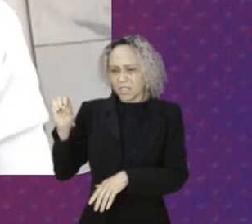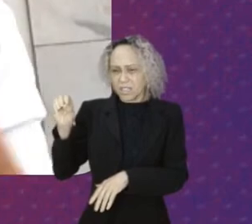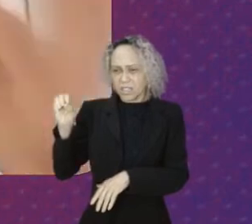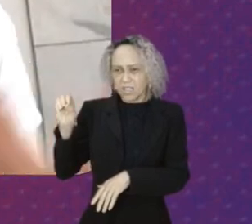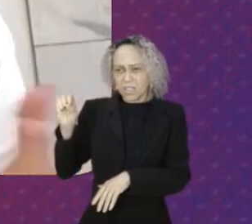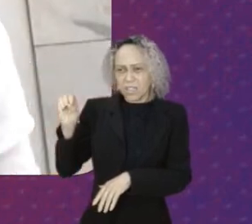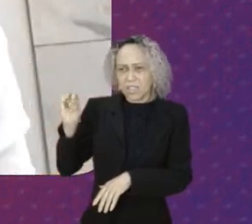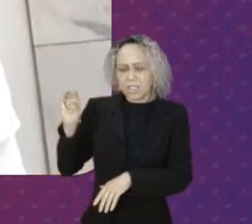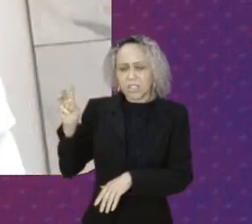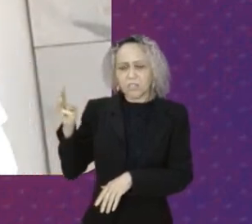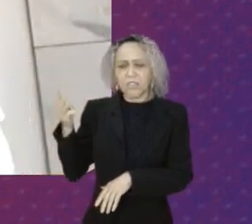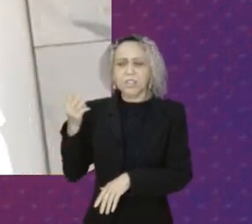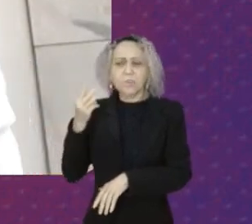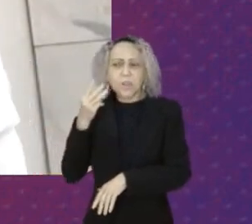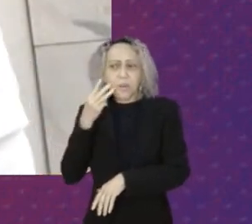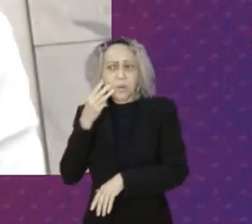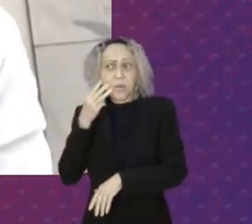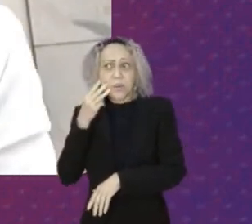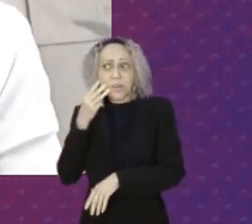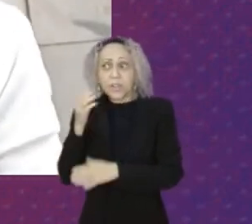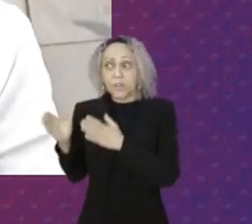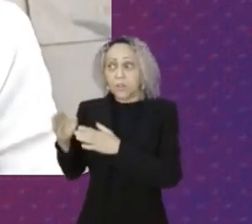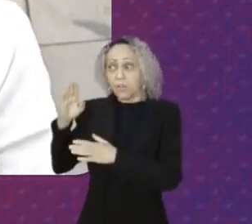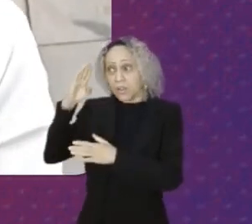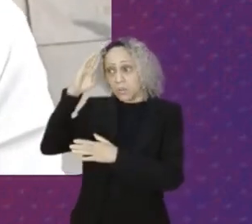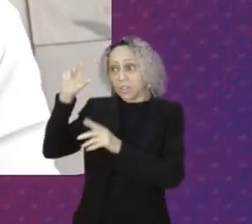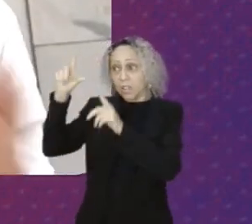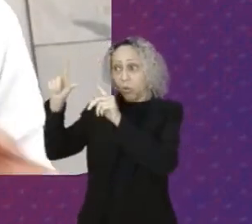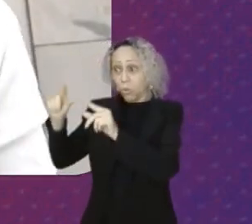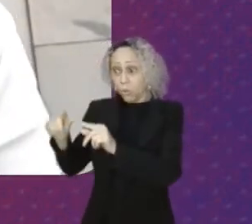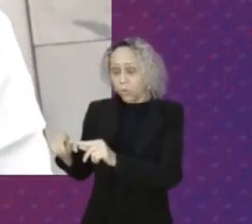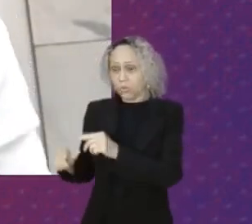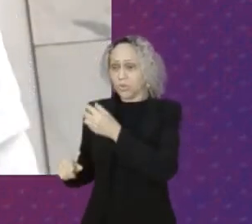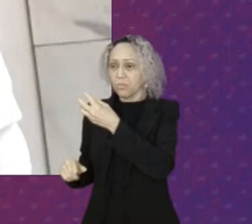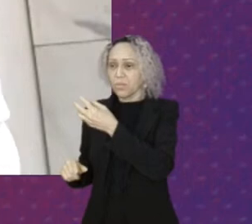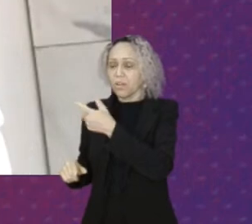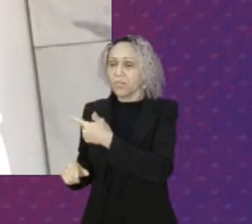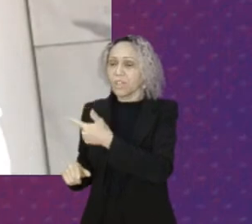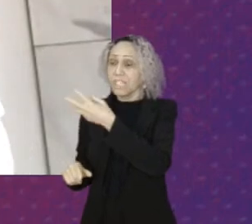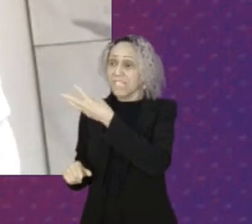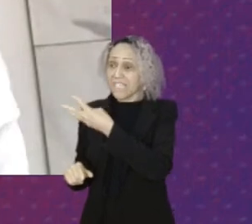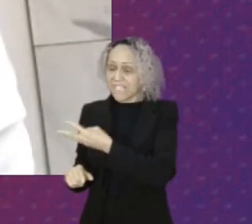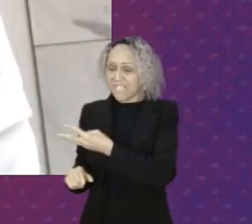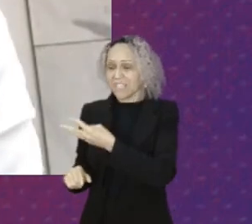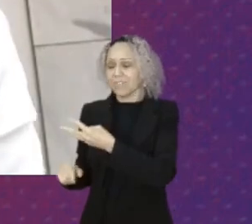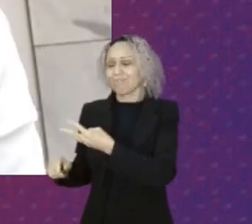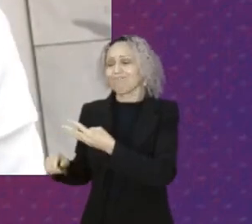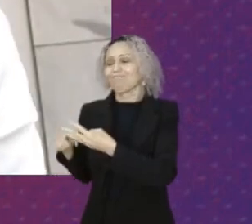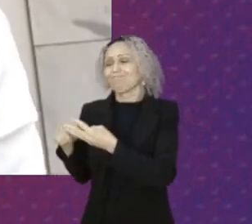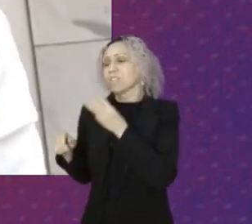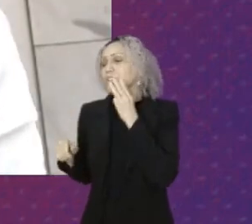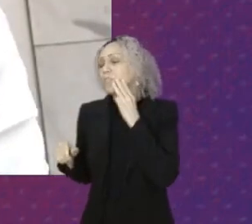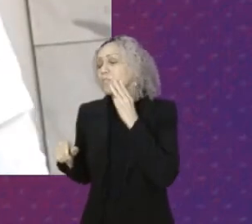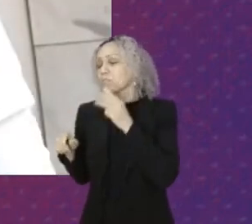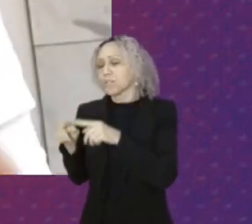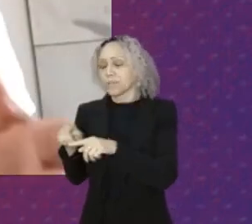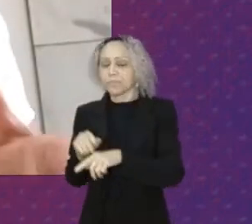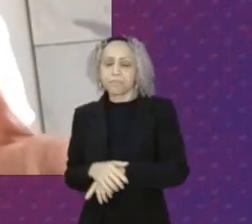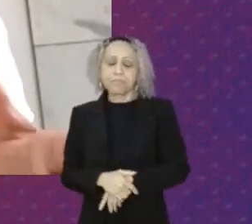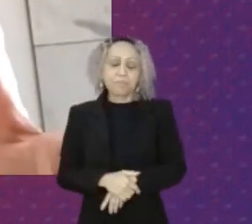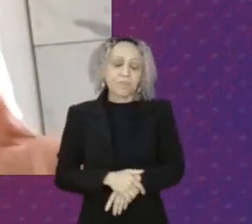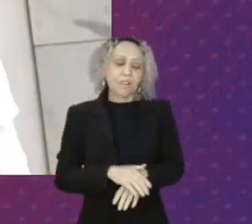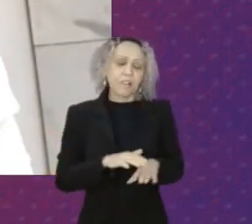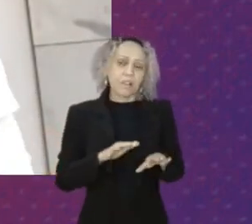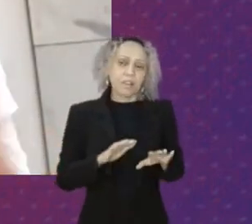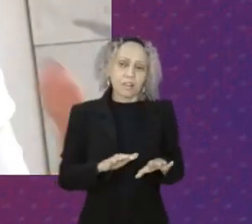milhões, com isso que a gente inicia, né, primeiro ano do governo Lula e desse Ministério das Mulheres, e que a gente